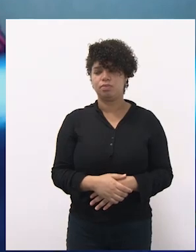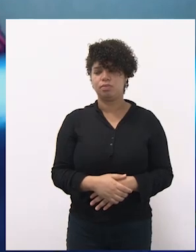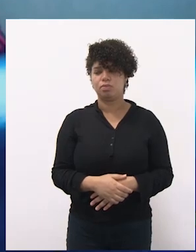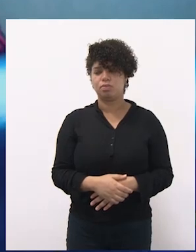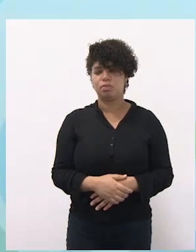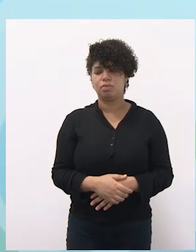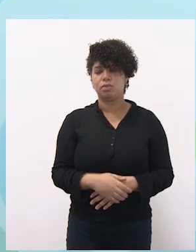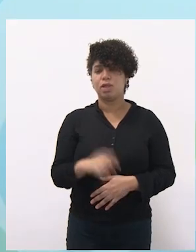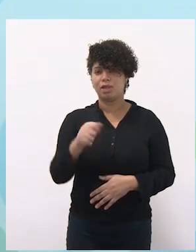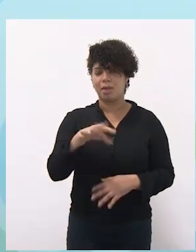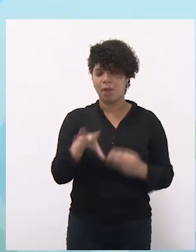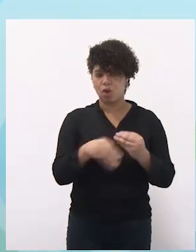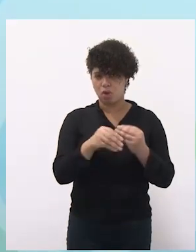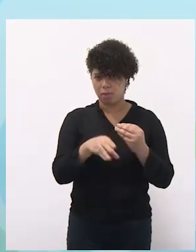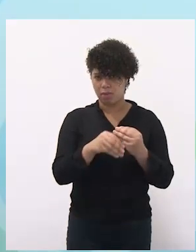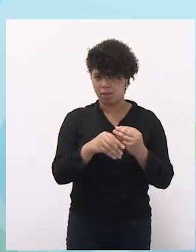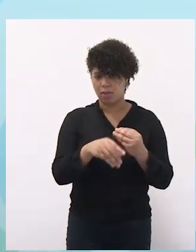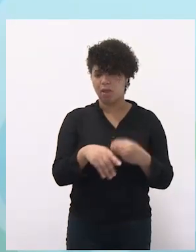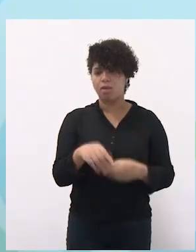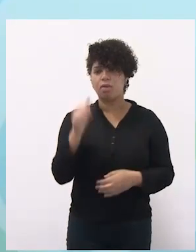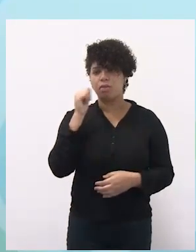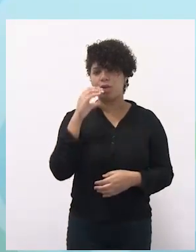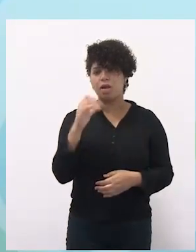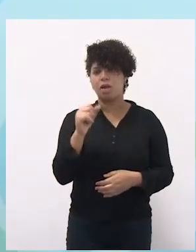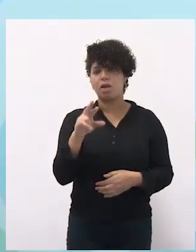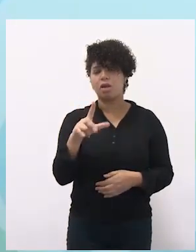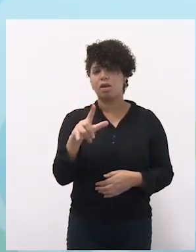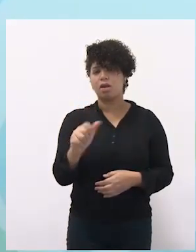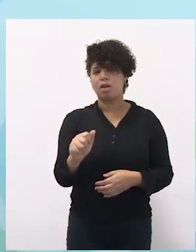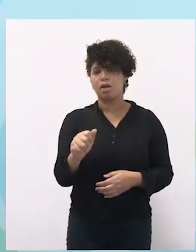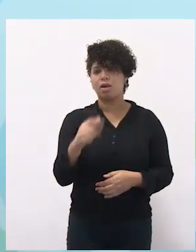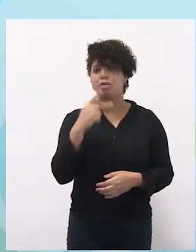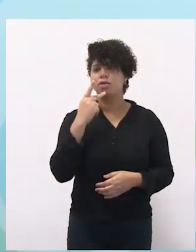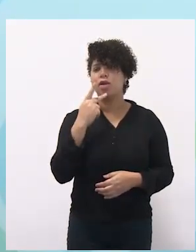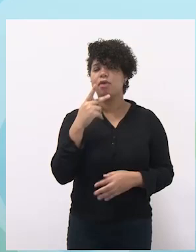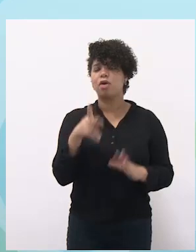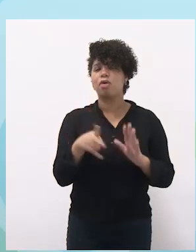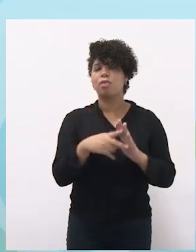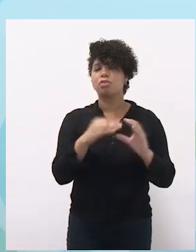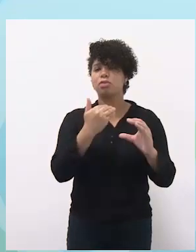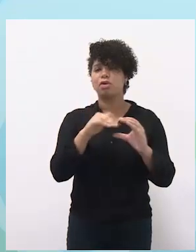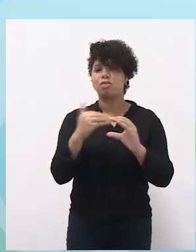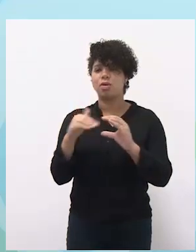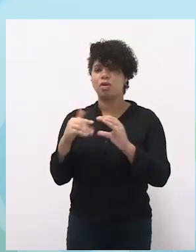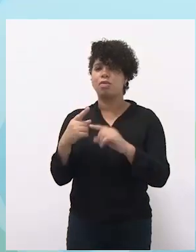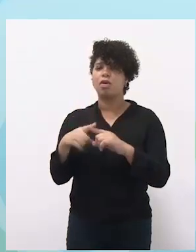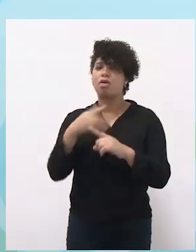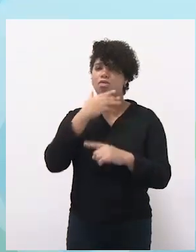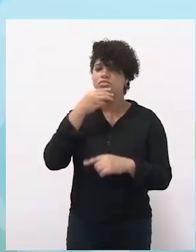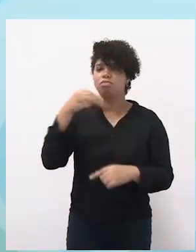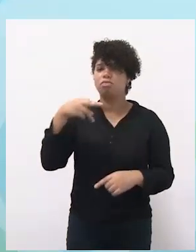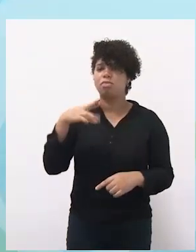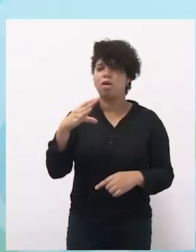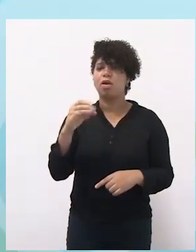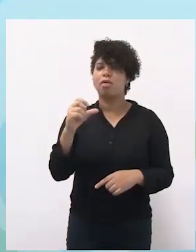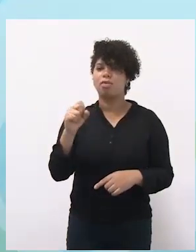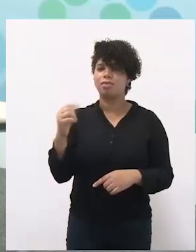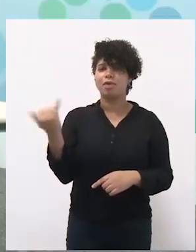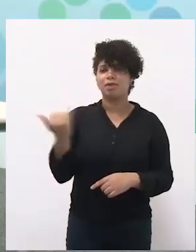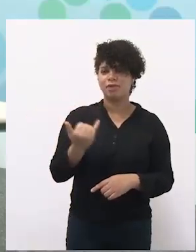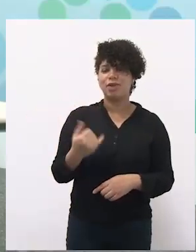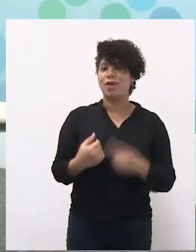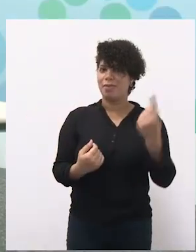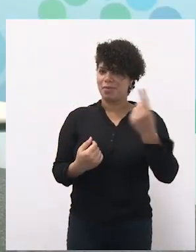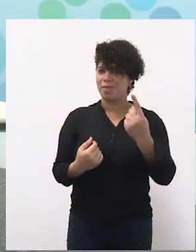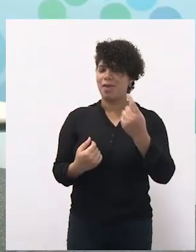fazer uma complementação da fala da Carla anterior da questão do e-mail? O Marcos está me mandando aqui. Na verdade, a primeira coisa que